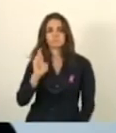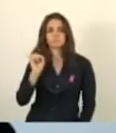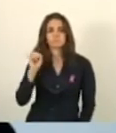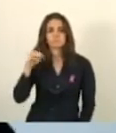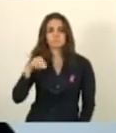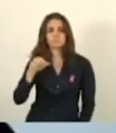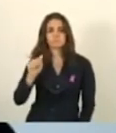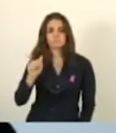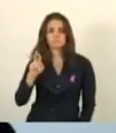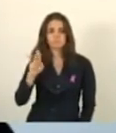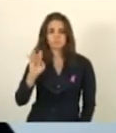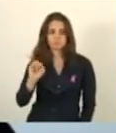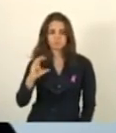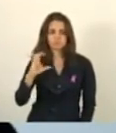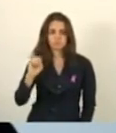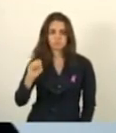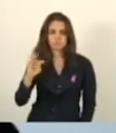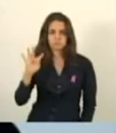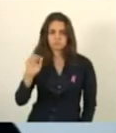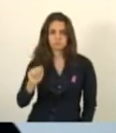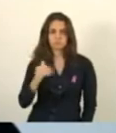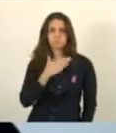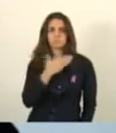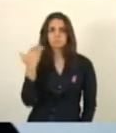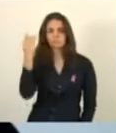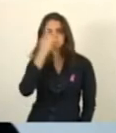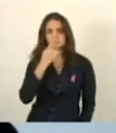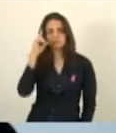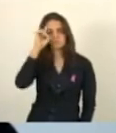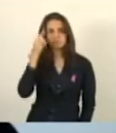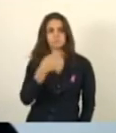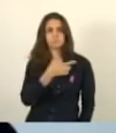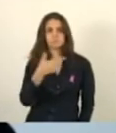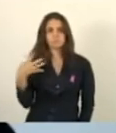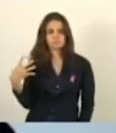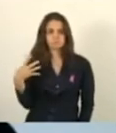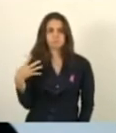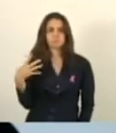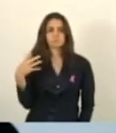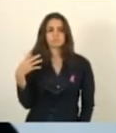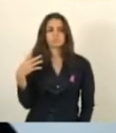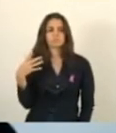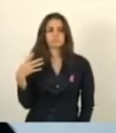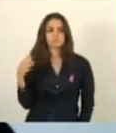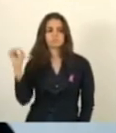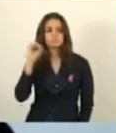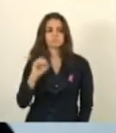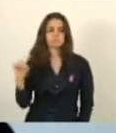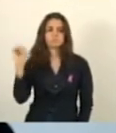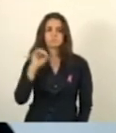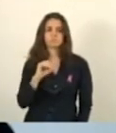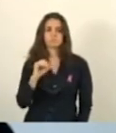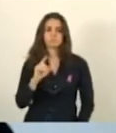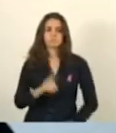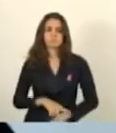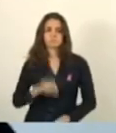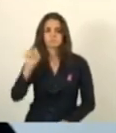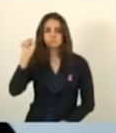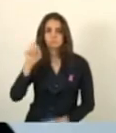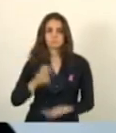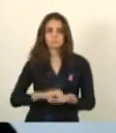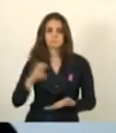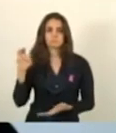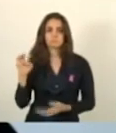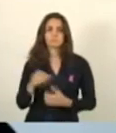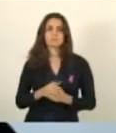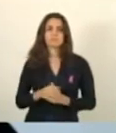Costa Ramos. Ele faleceu nesse domingo, no dia 24 de outubro, agora, às 8 horas da manhã, vítima de um disparo